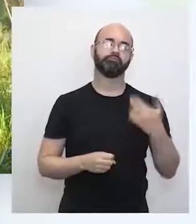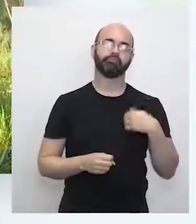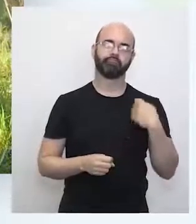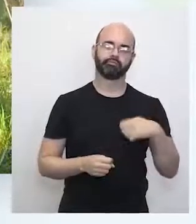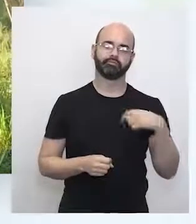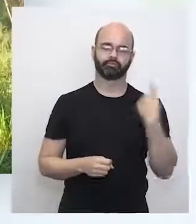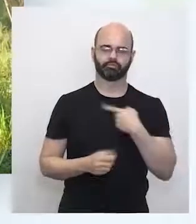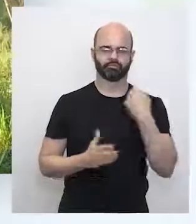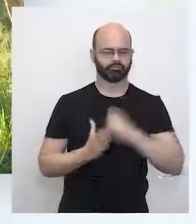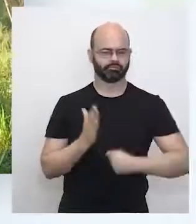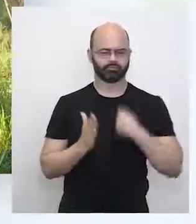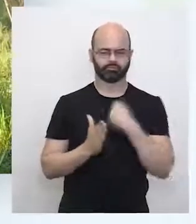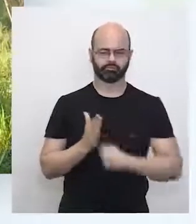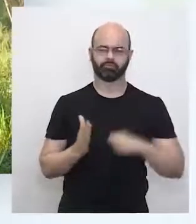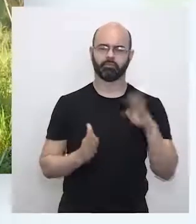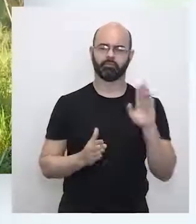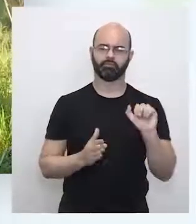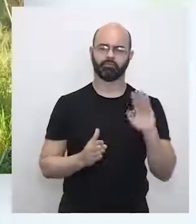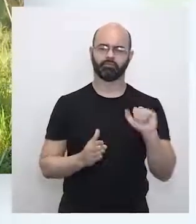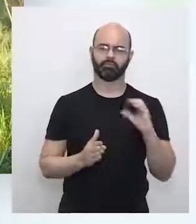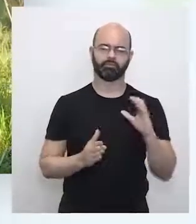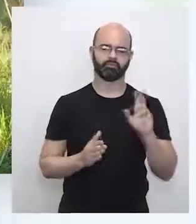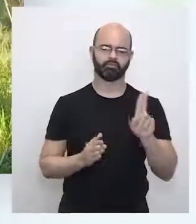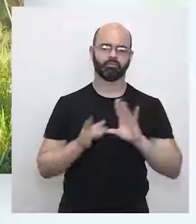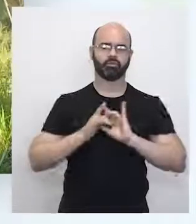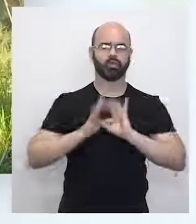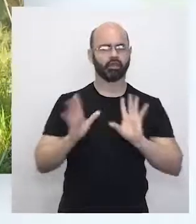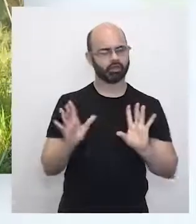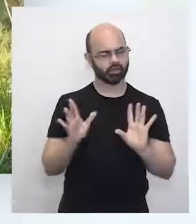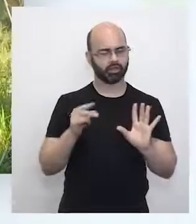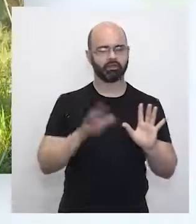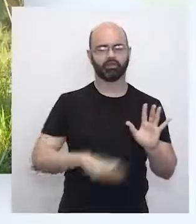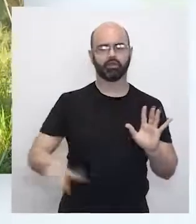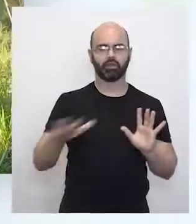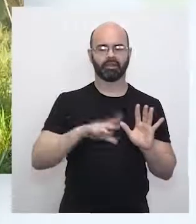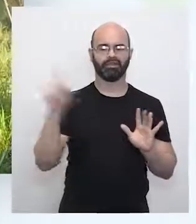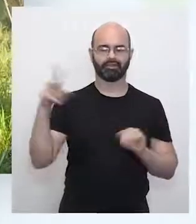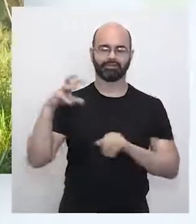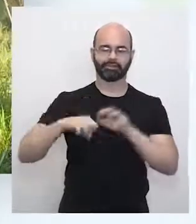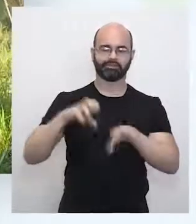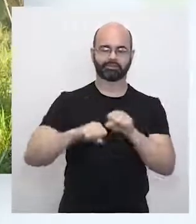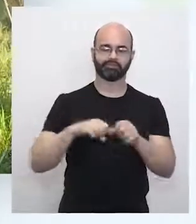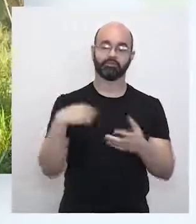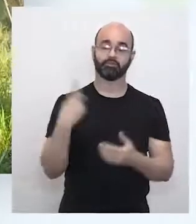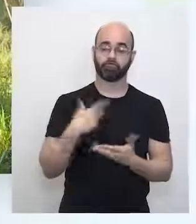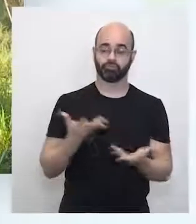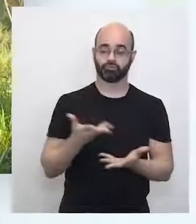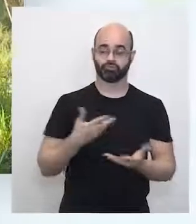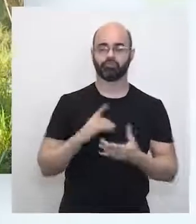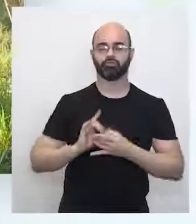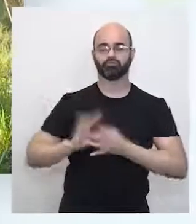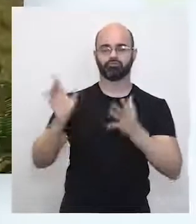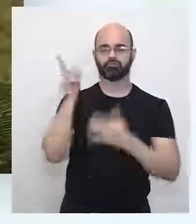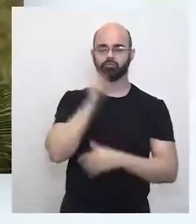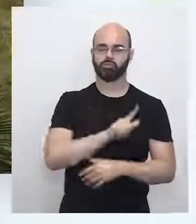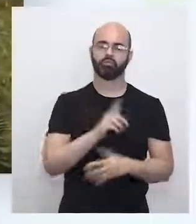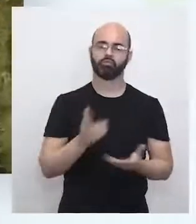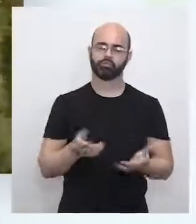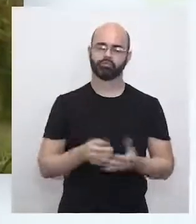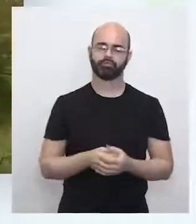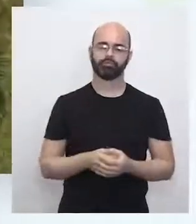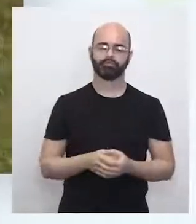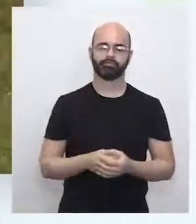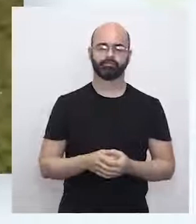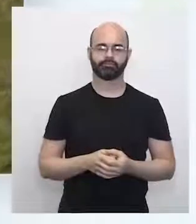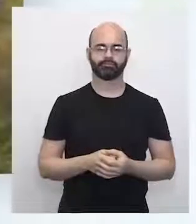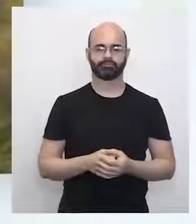gente lutar por esse babaçu livre, pelas áreas conquistadas que hoje a gente tem, e foi assim.